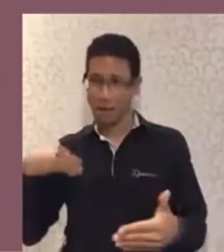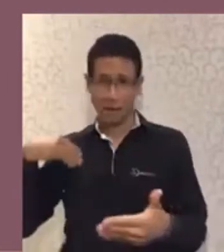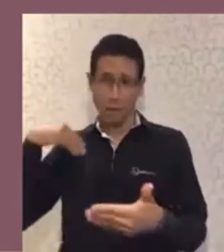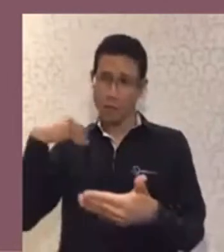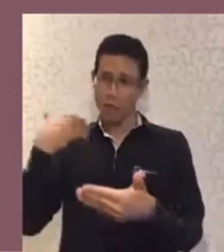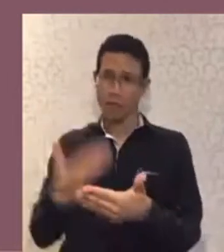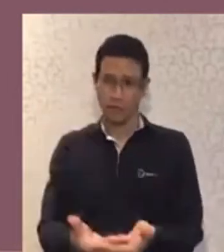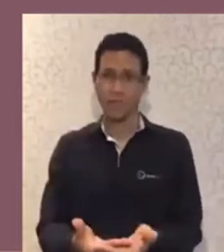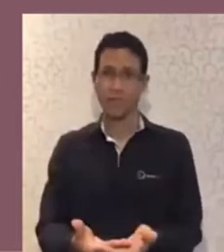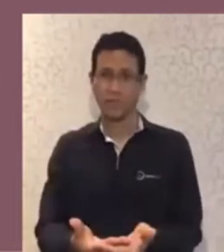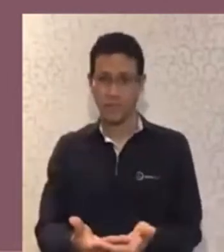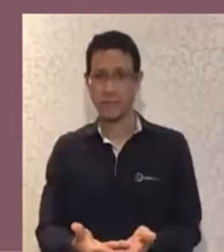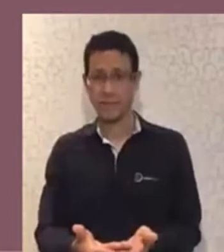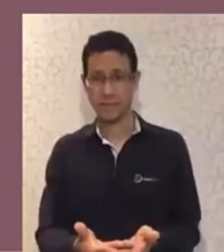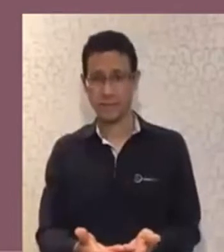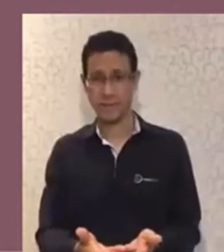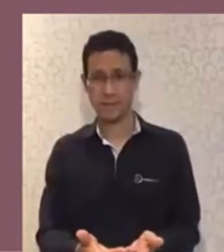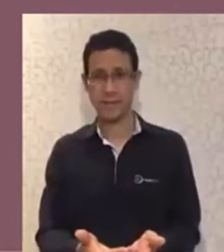maneira